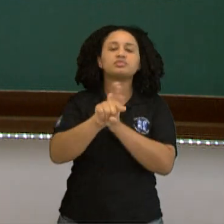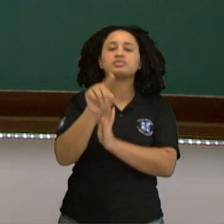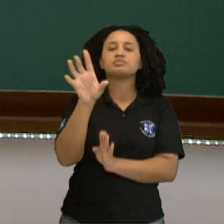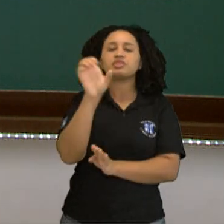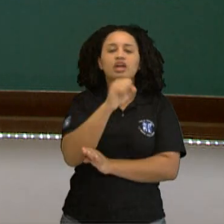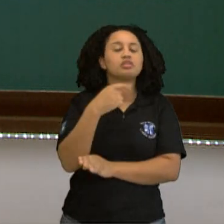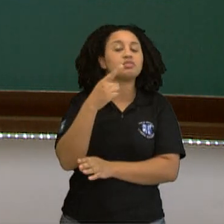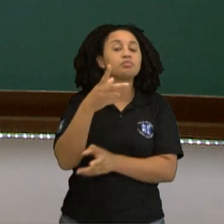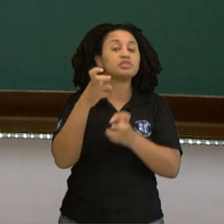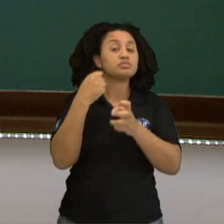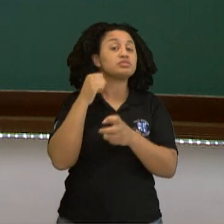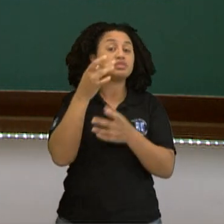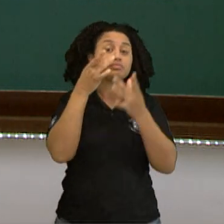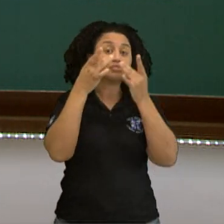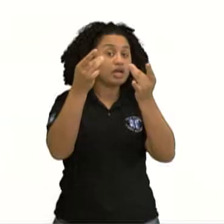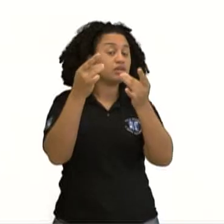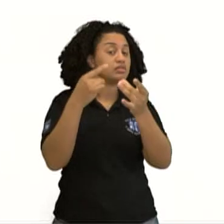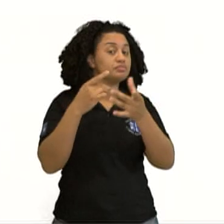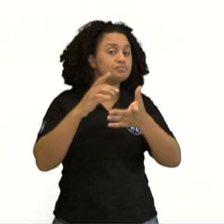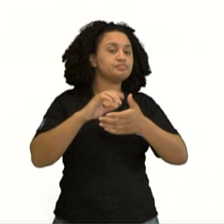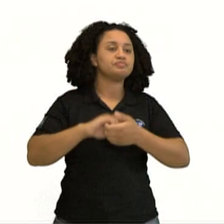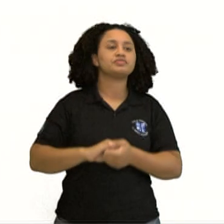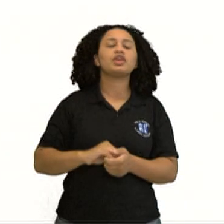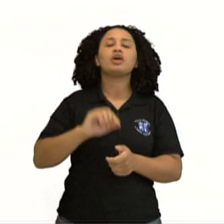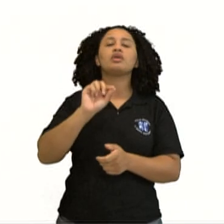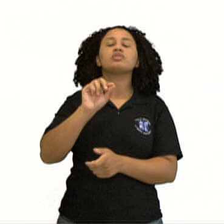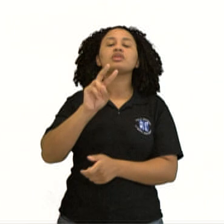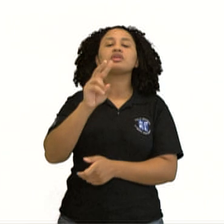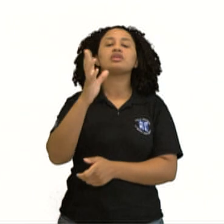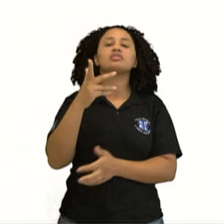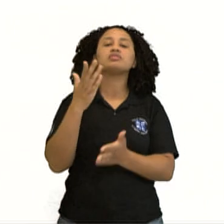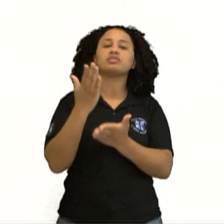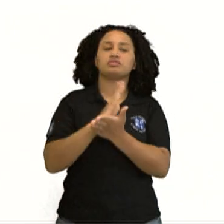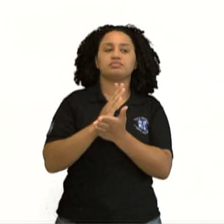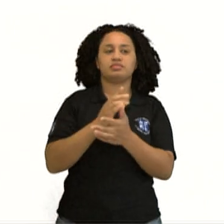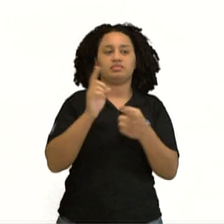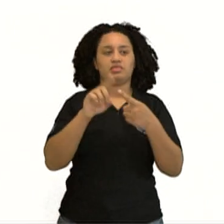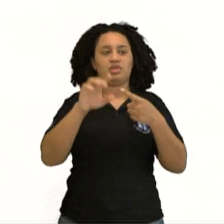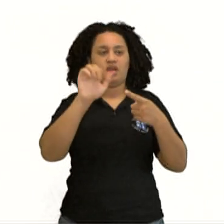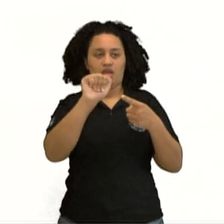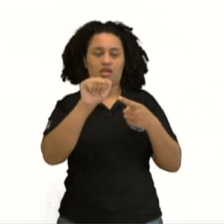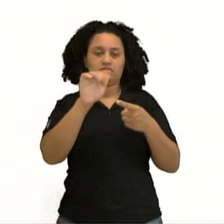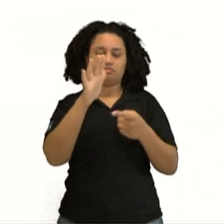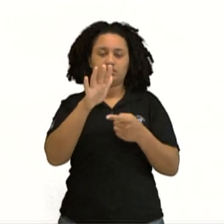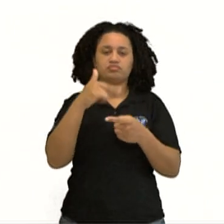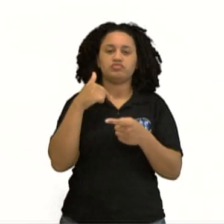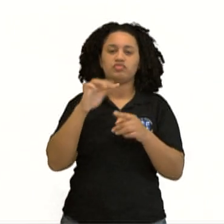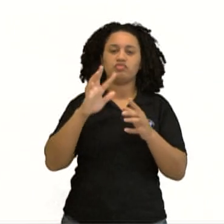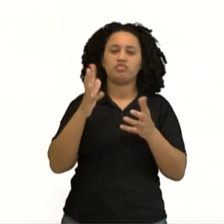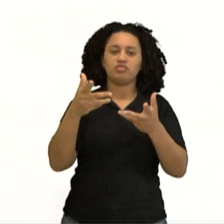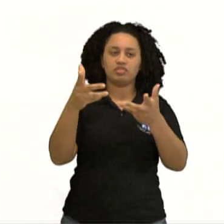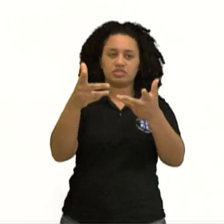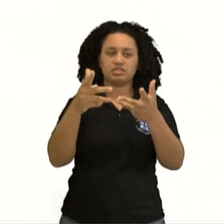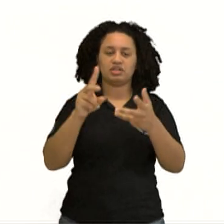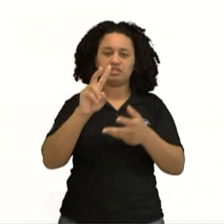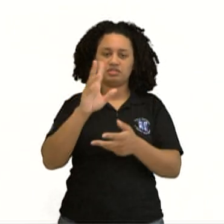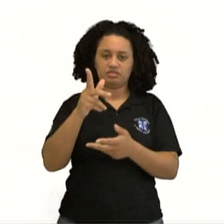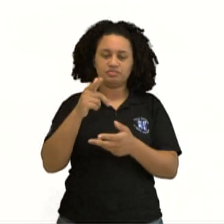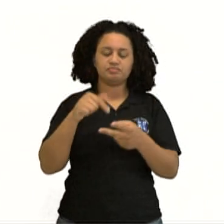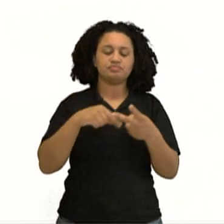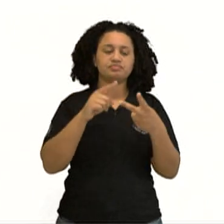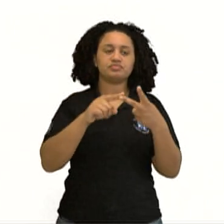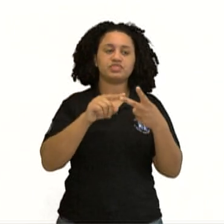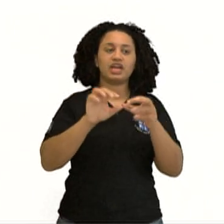ver se vocês estão espertos. O que é velocidade média? Item A é a média de todas as velocidades do móvel. B